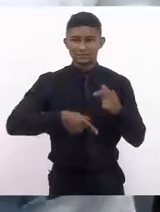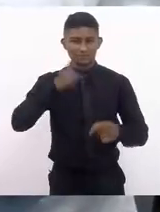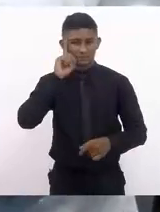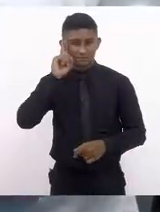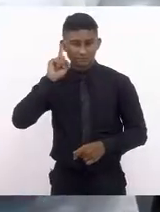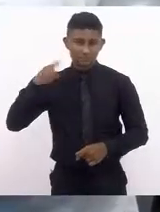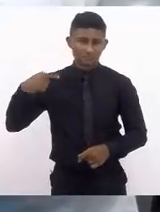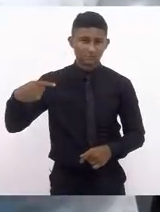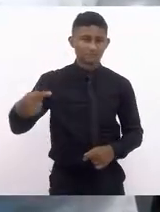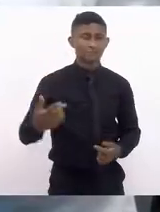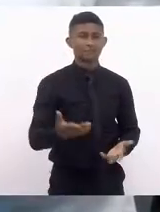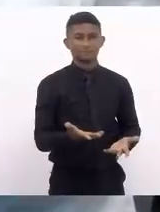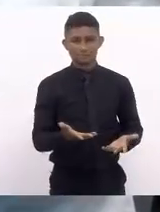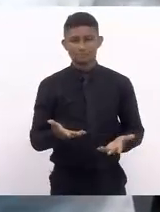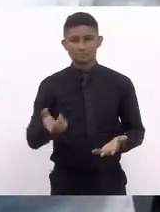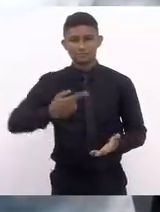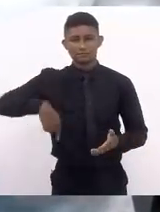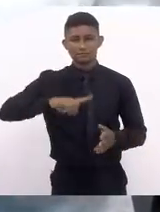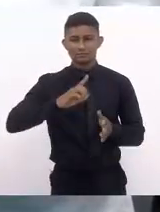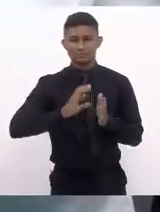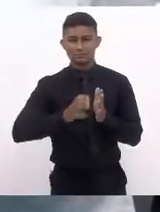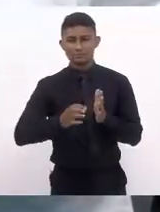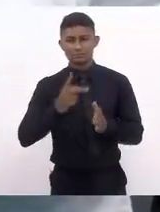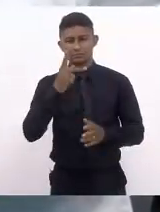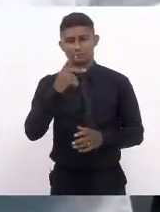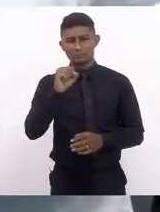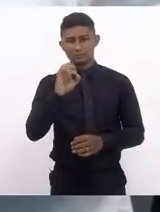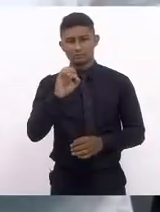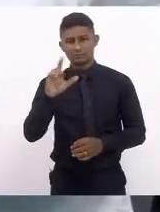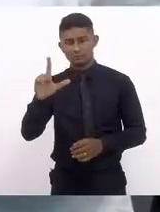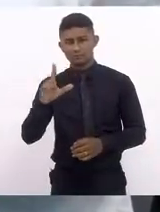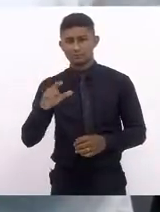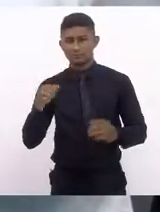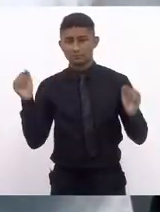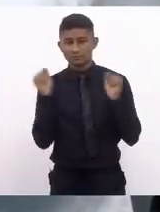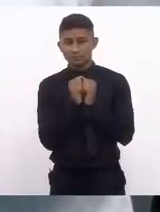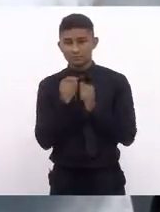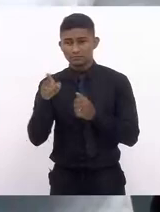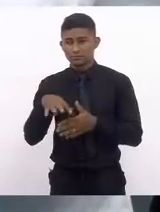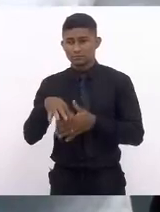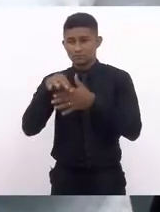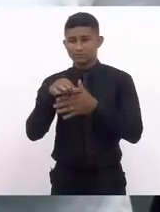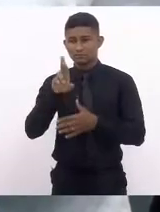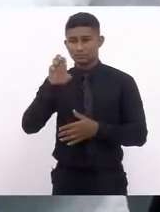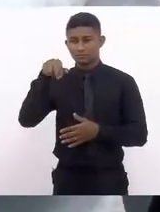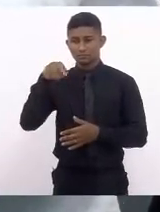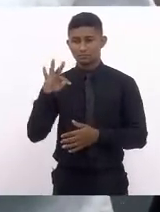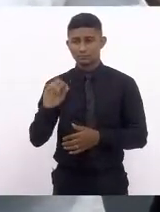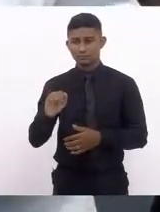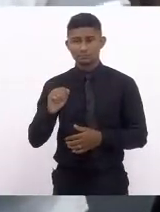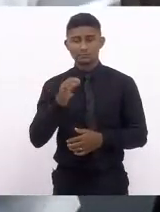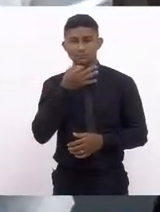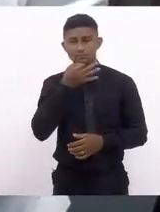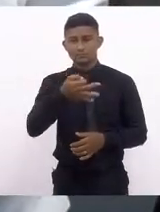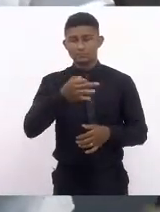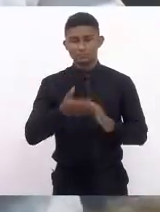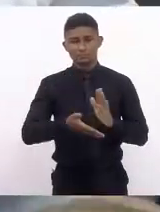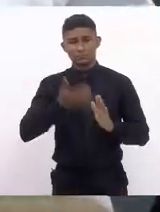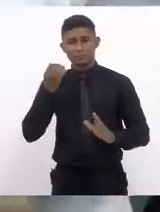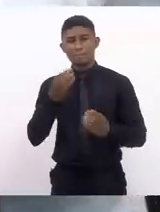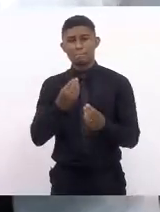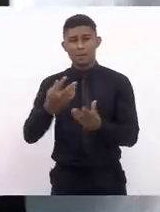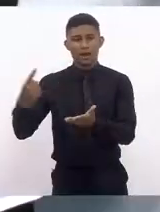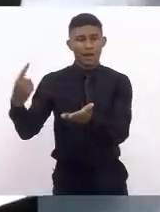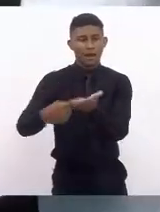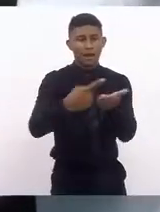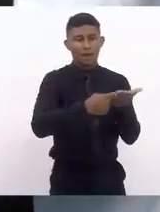bombeiro leva as próximas então nós da bancada do PSOL só que junto com a nossa vida Renata Souza estamos retirando o nosso destaque para fechar